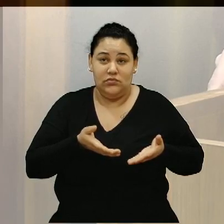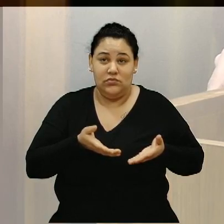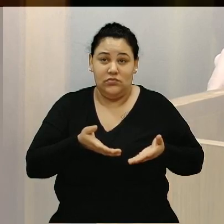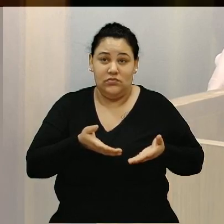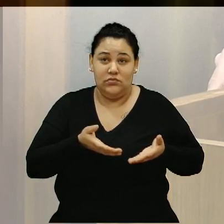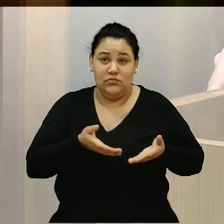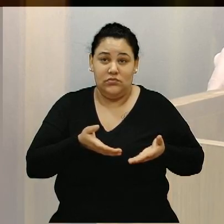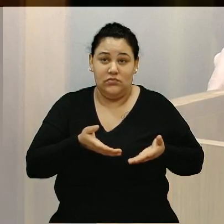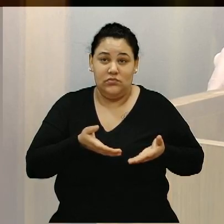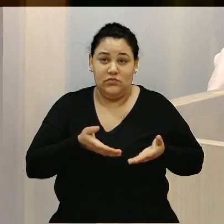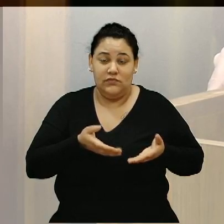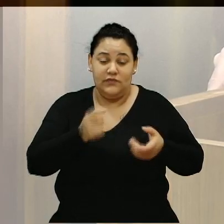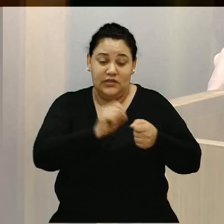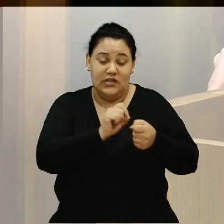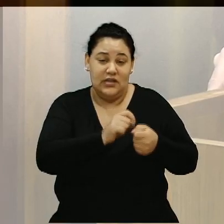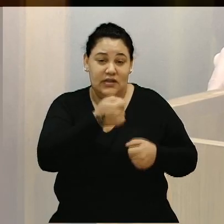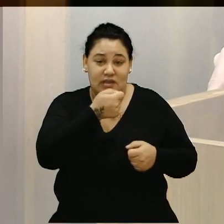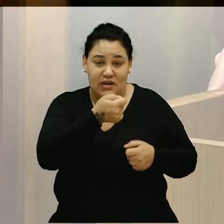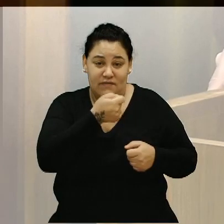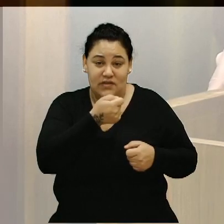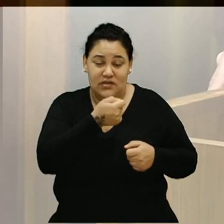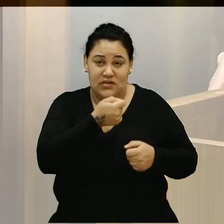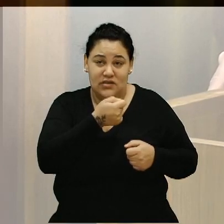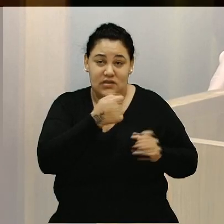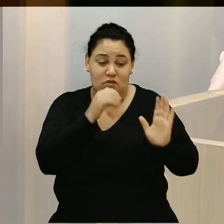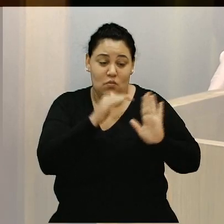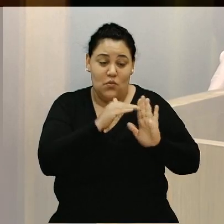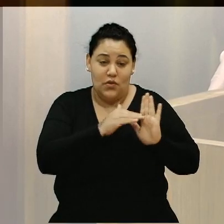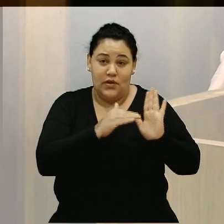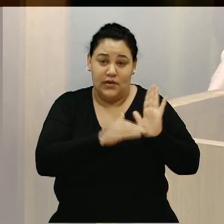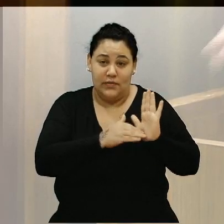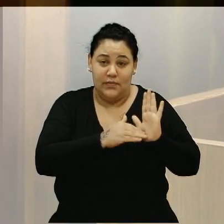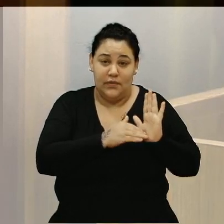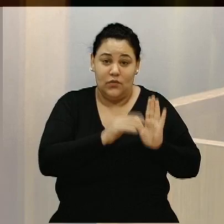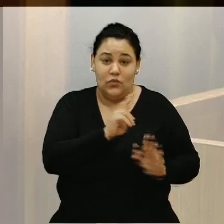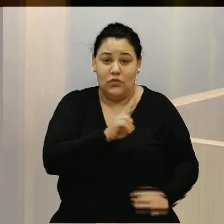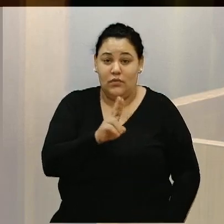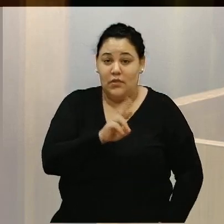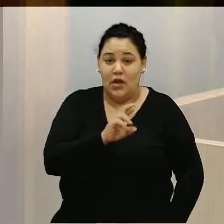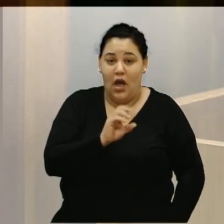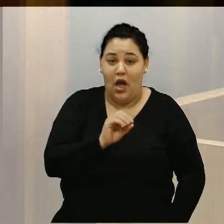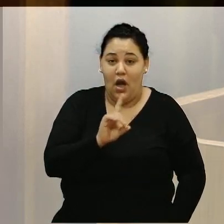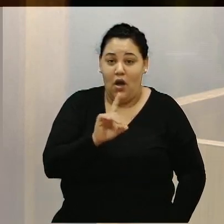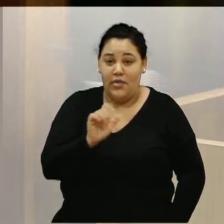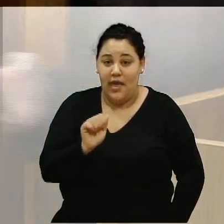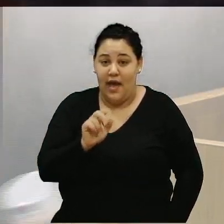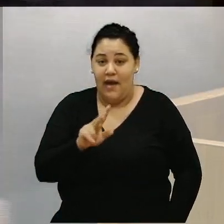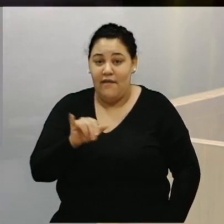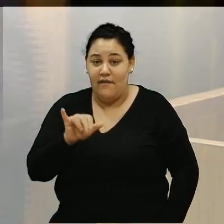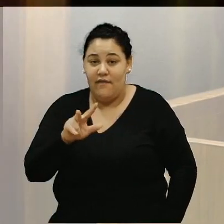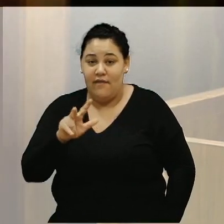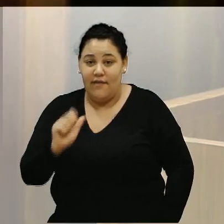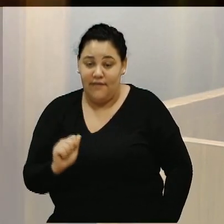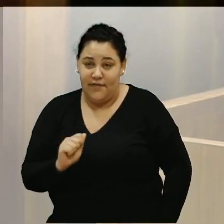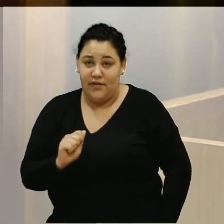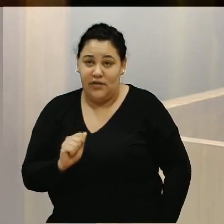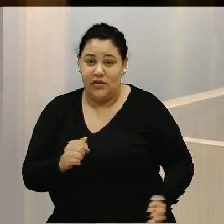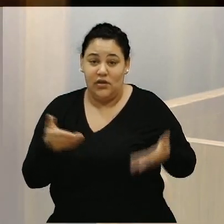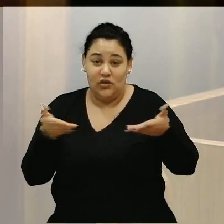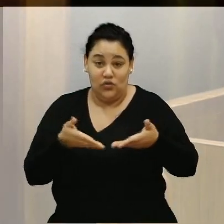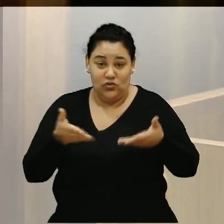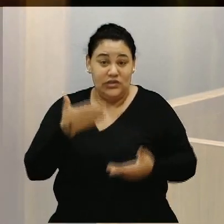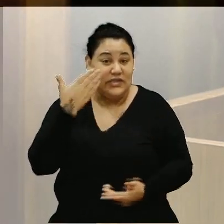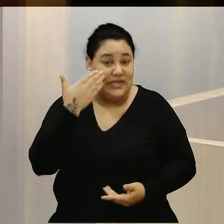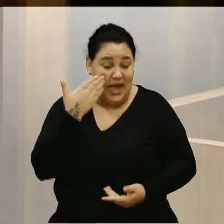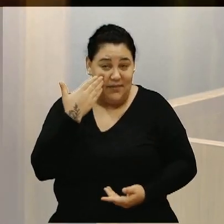foi entrevistado num programa muito importante, o Roda Viva, e que hoje sofre as consequências de